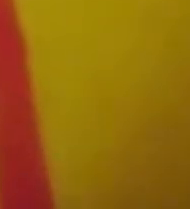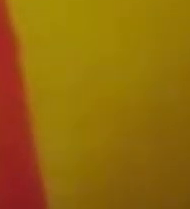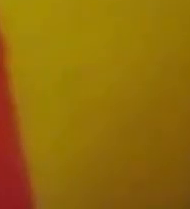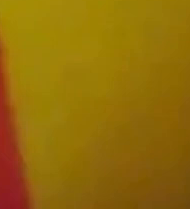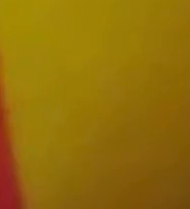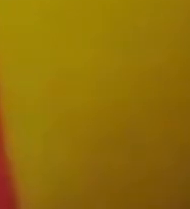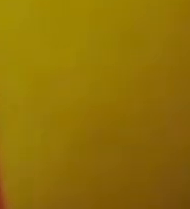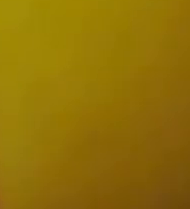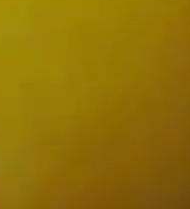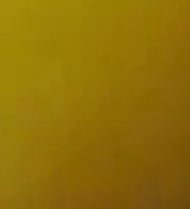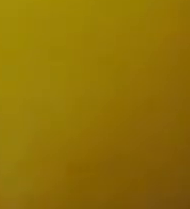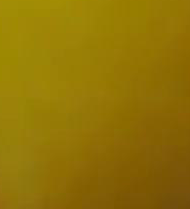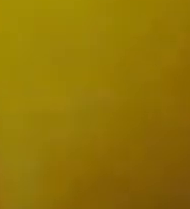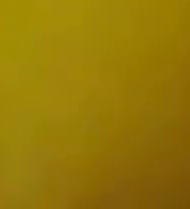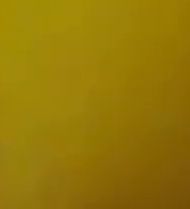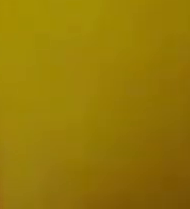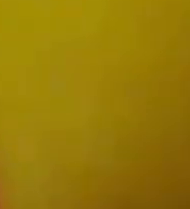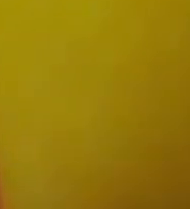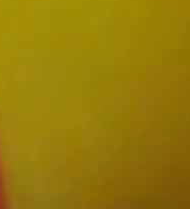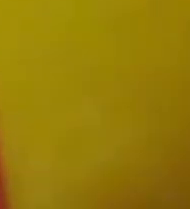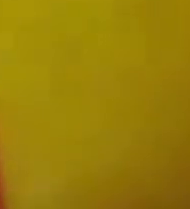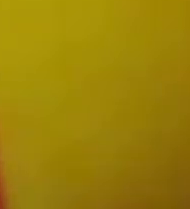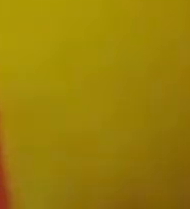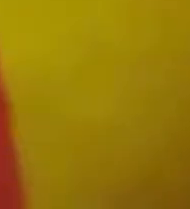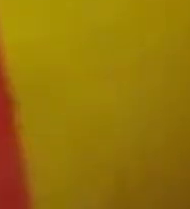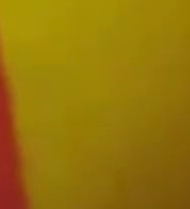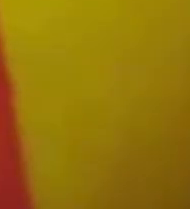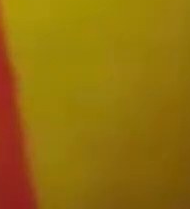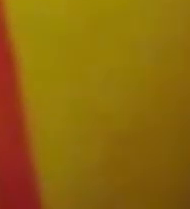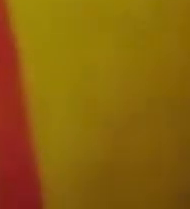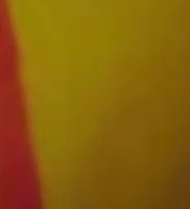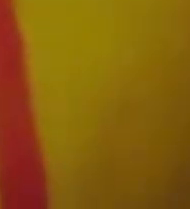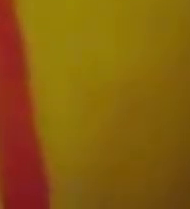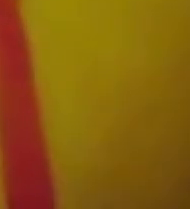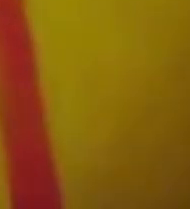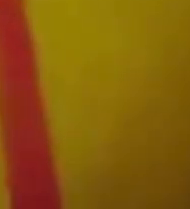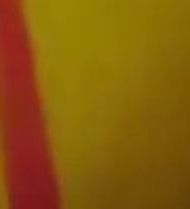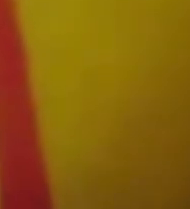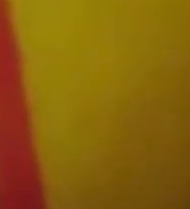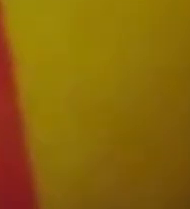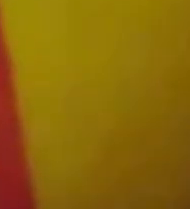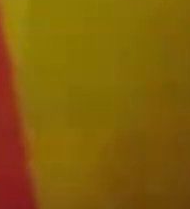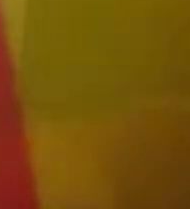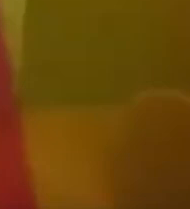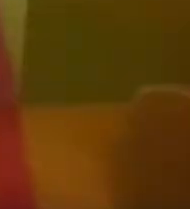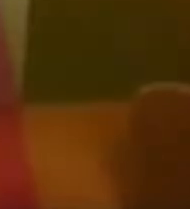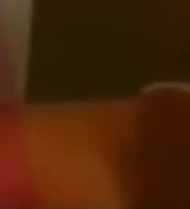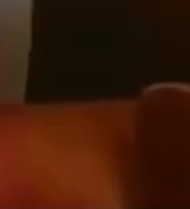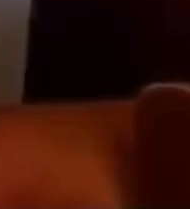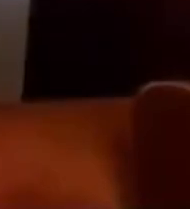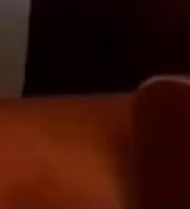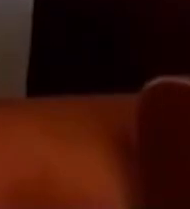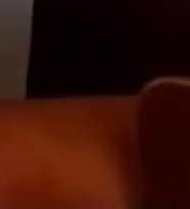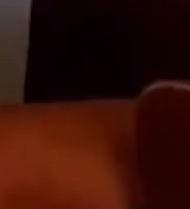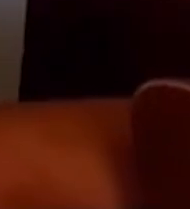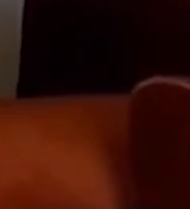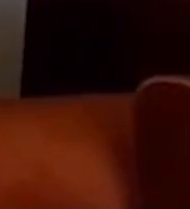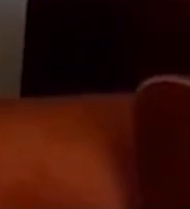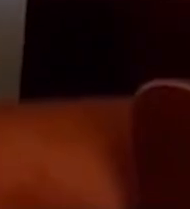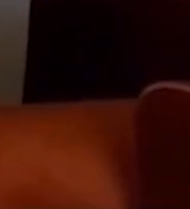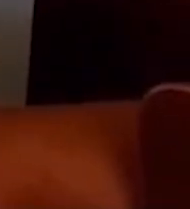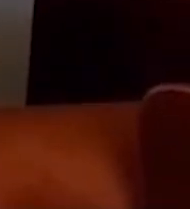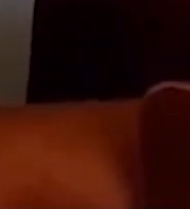renovação carismática espalhada em toda a Baixada de Caxias, através, né, do nosso esposo. E aí, Simone,